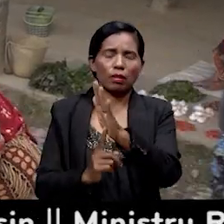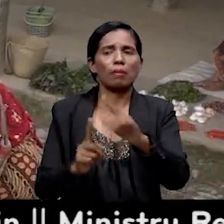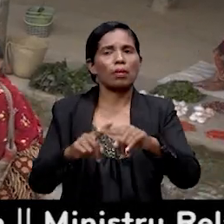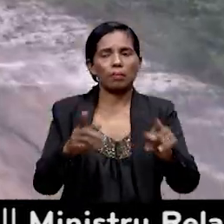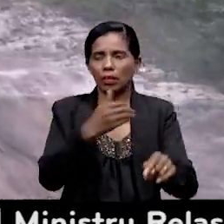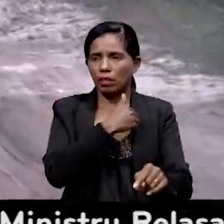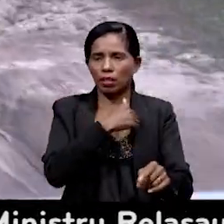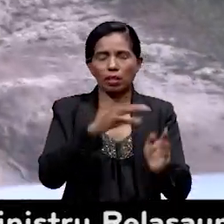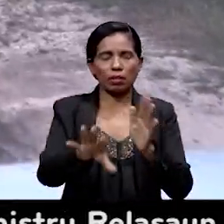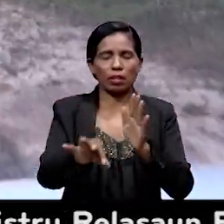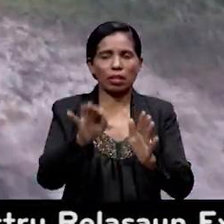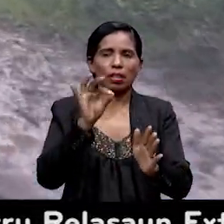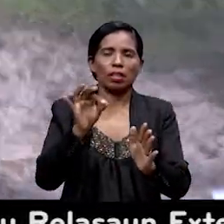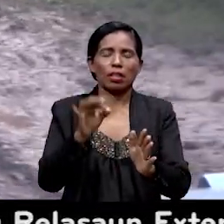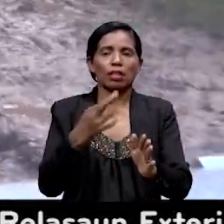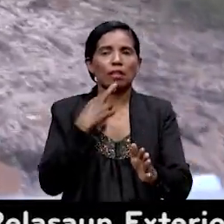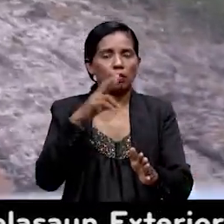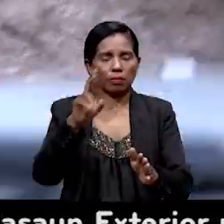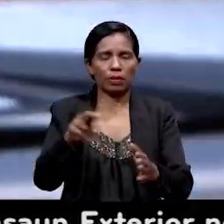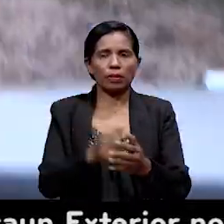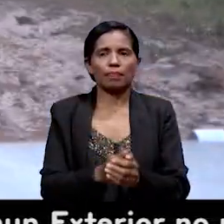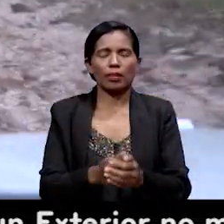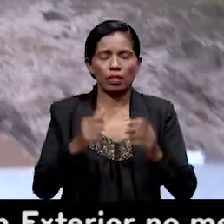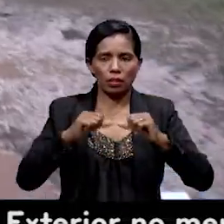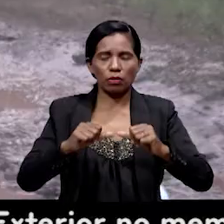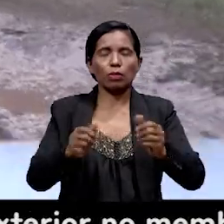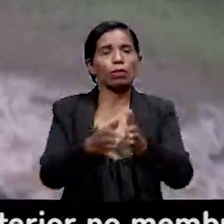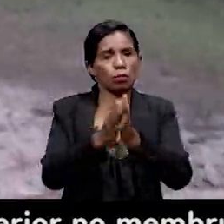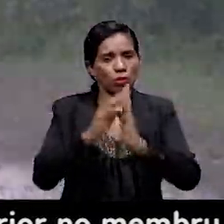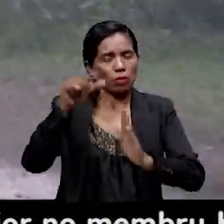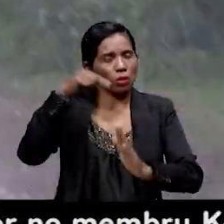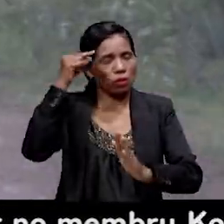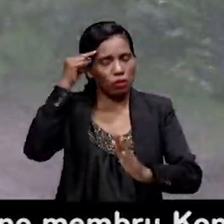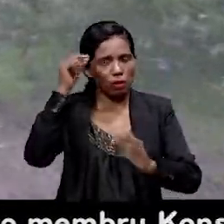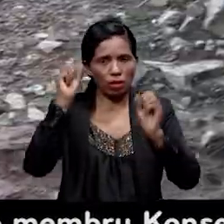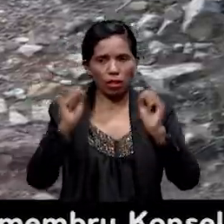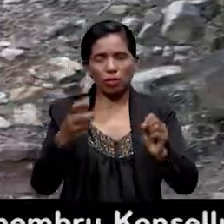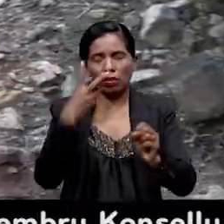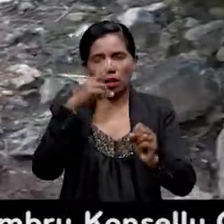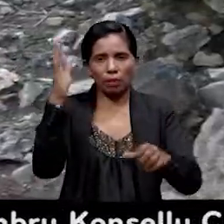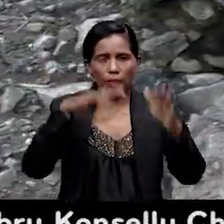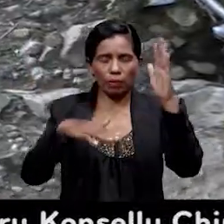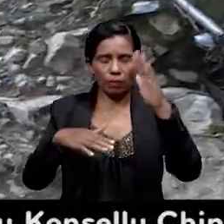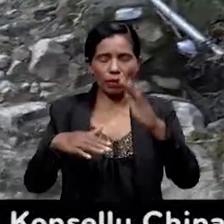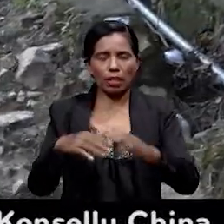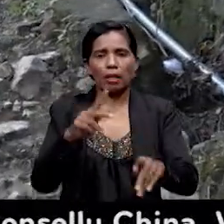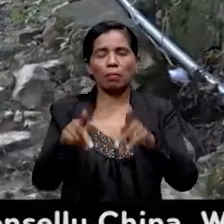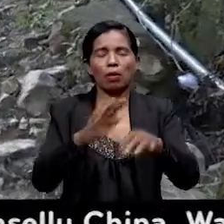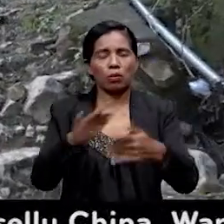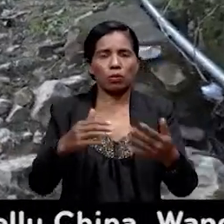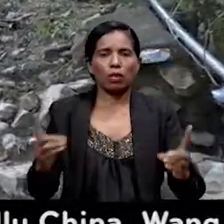besida o que tem resposta. No ne ia ne mandato ne se continua exige ba governo ato resolve problema hira que a comunidade